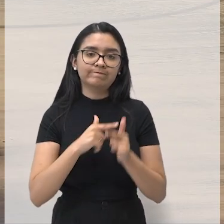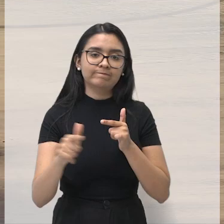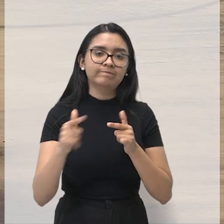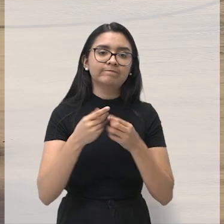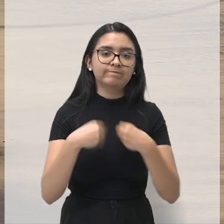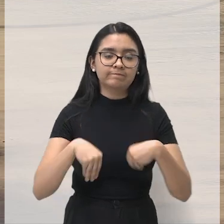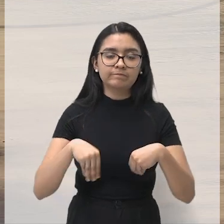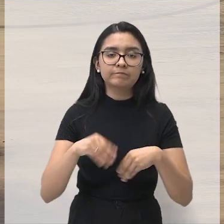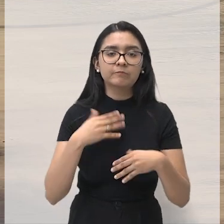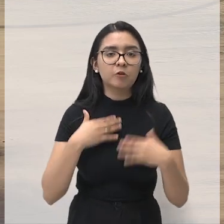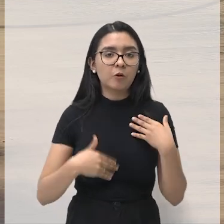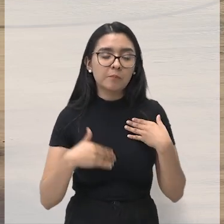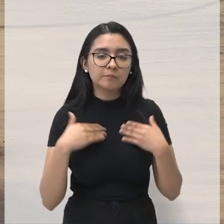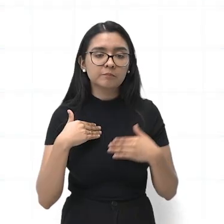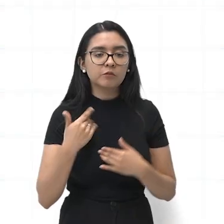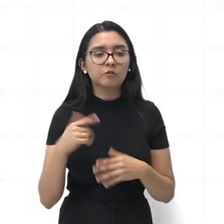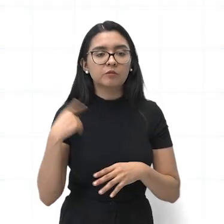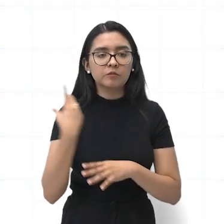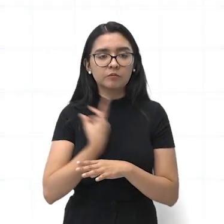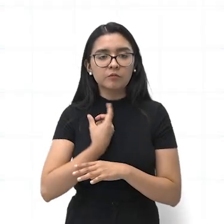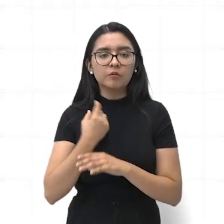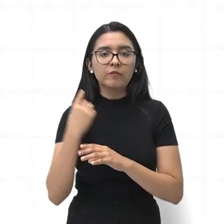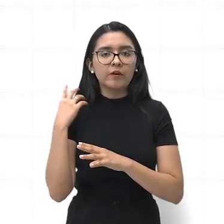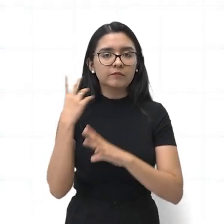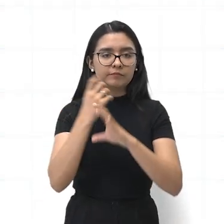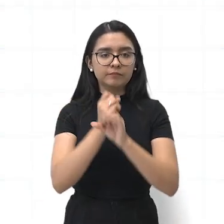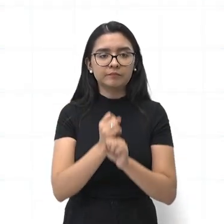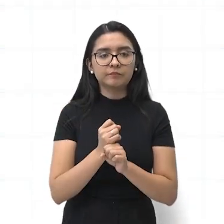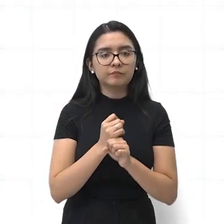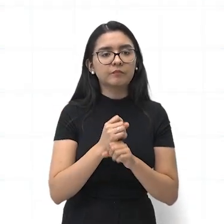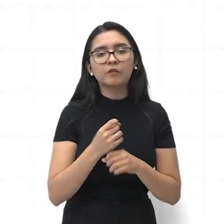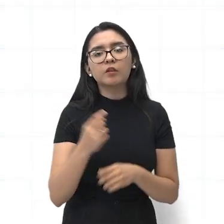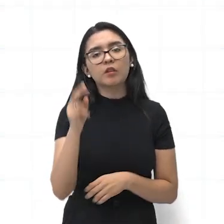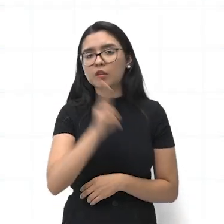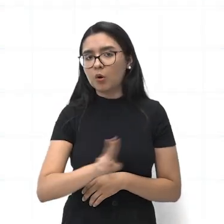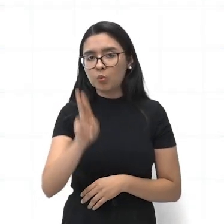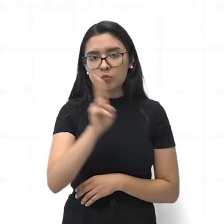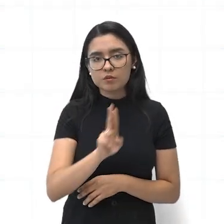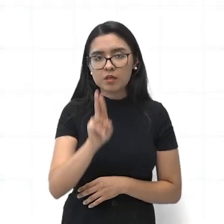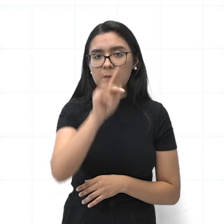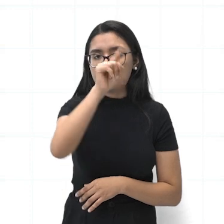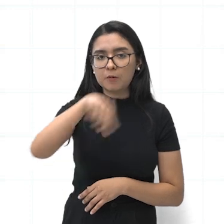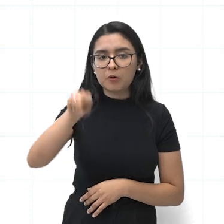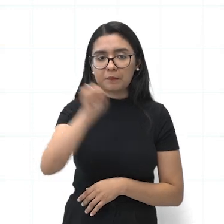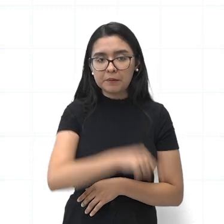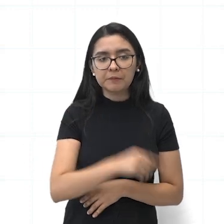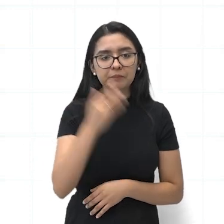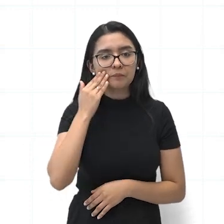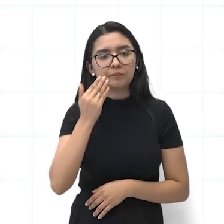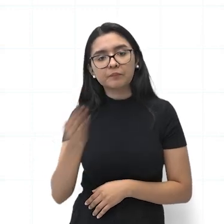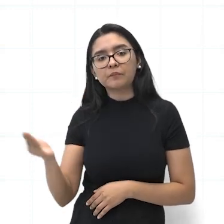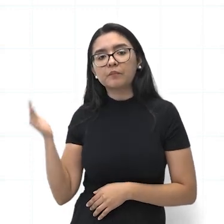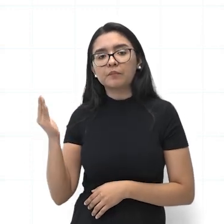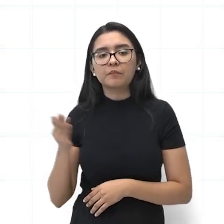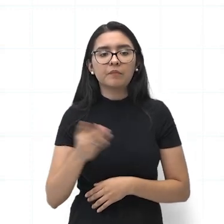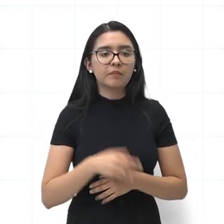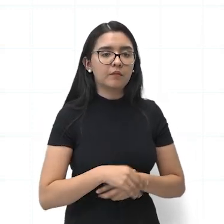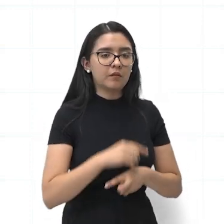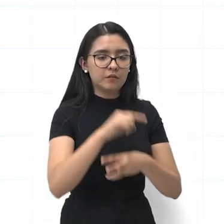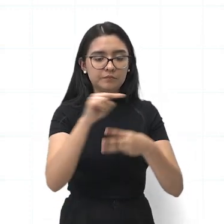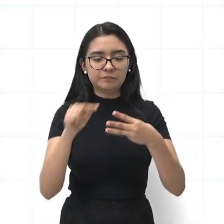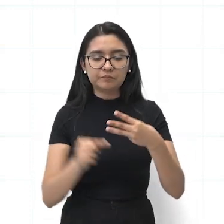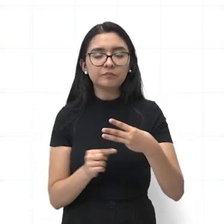né, com esses golpes. Vamos relembrar quais são? Os que não são mais utilizados? Ó, boi laranjeira, fincada